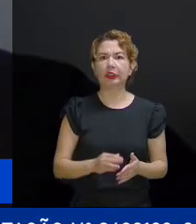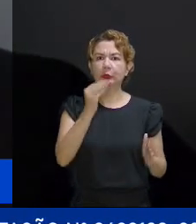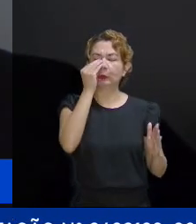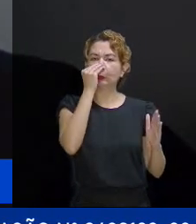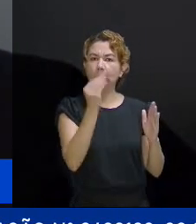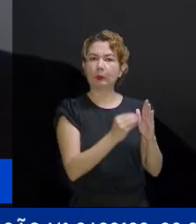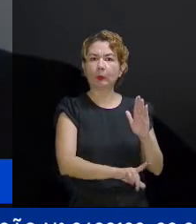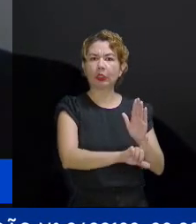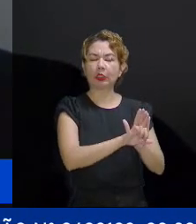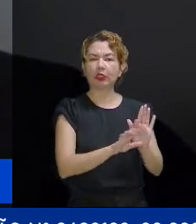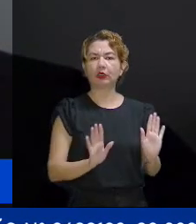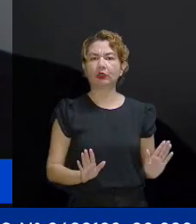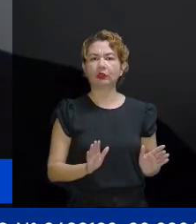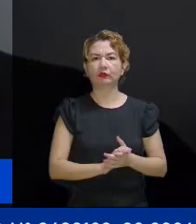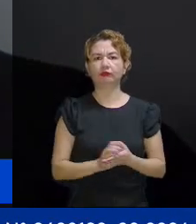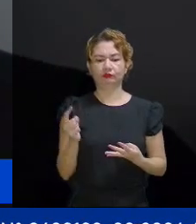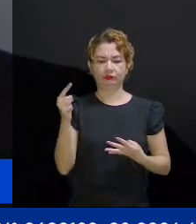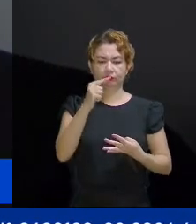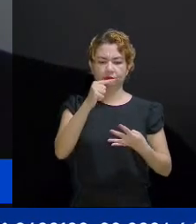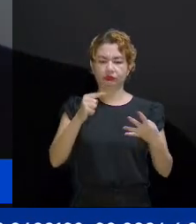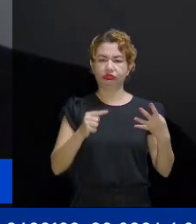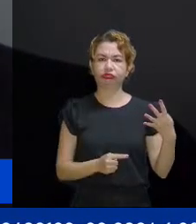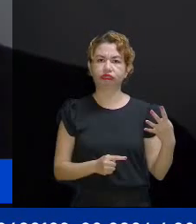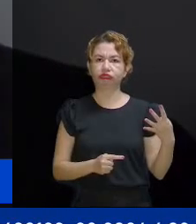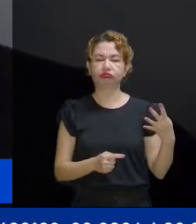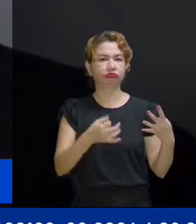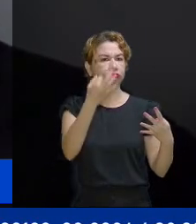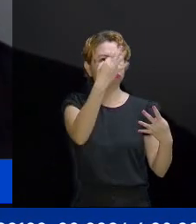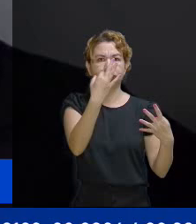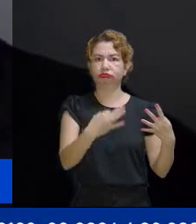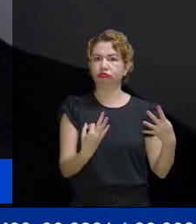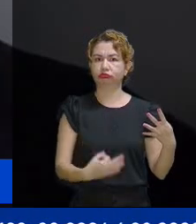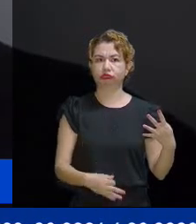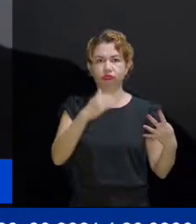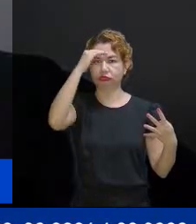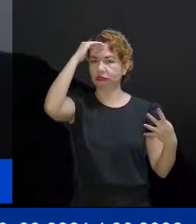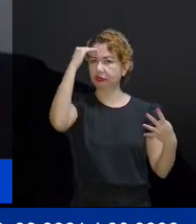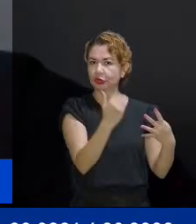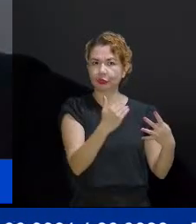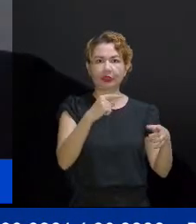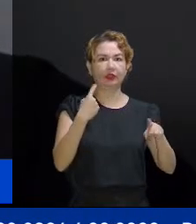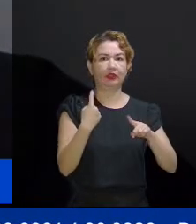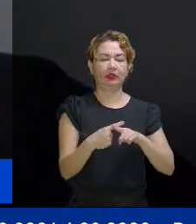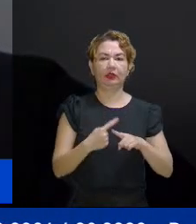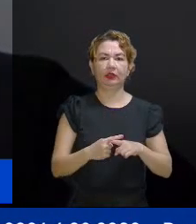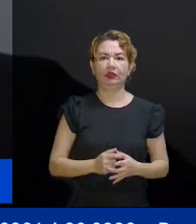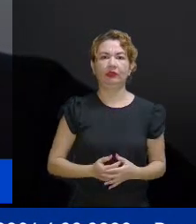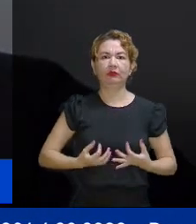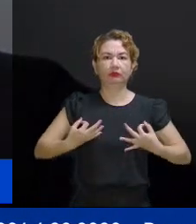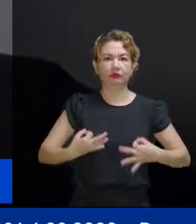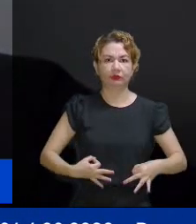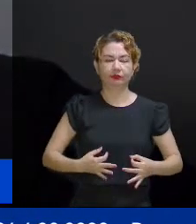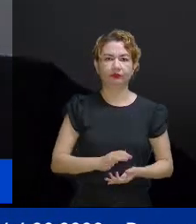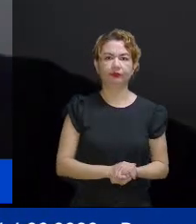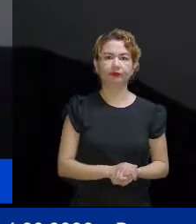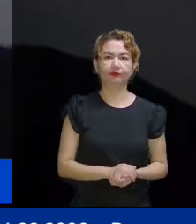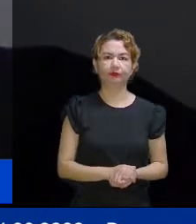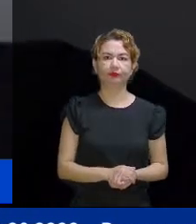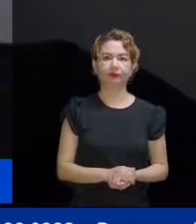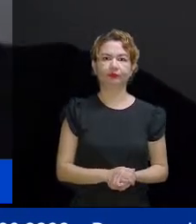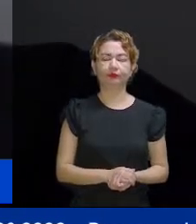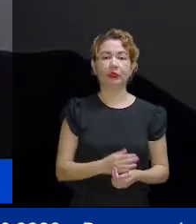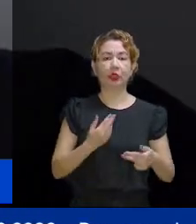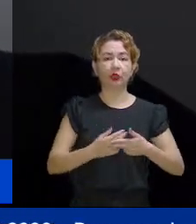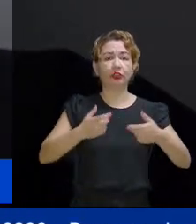de um dos requisitos elegidos pela jurisprudência da Corte Eleitoral Superior para licitude de utilização de